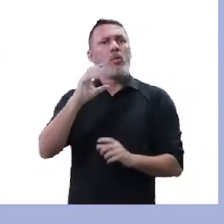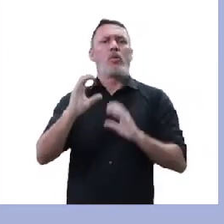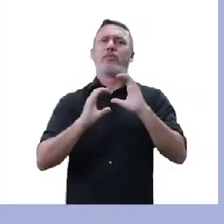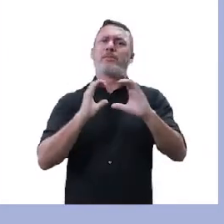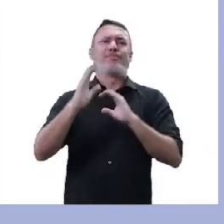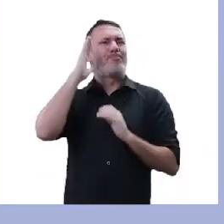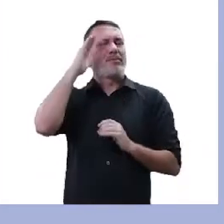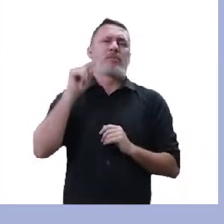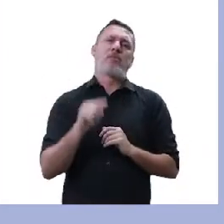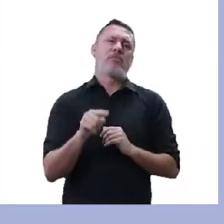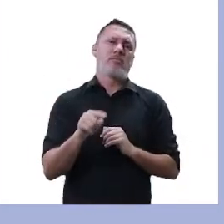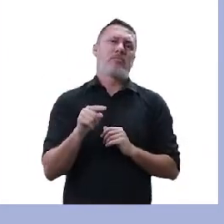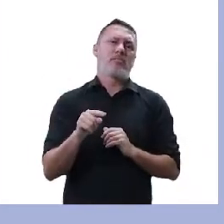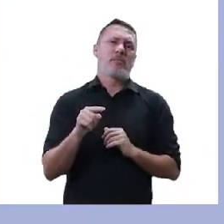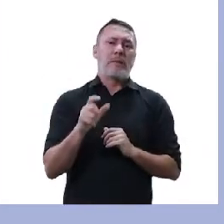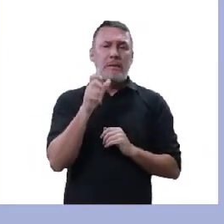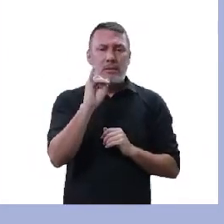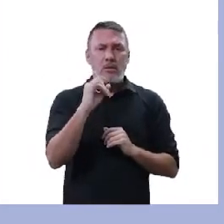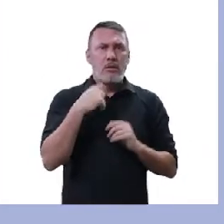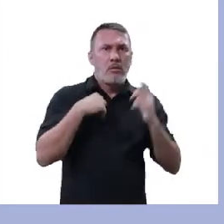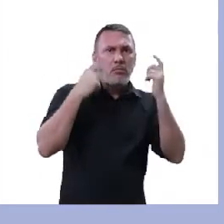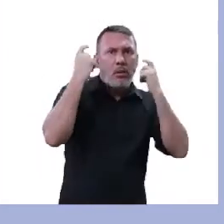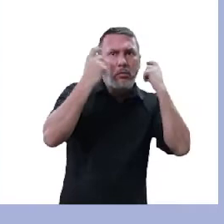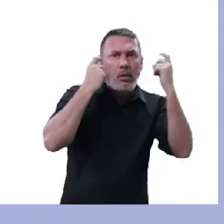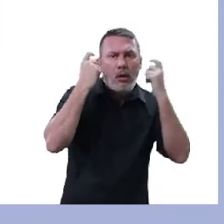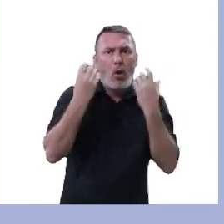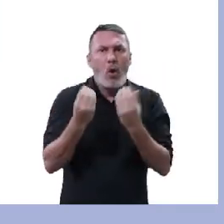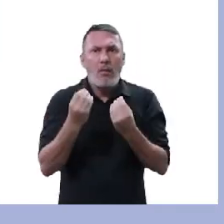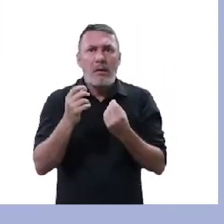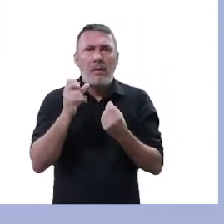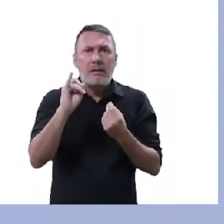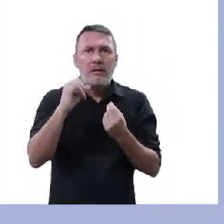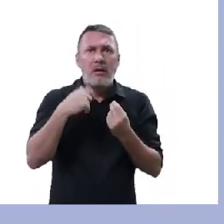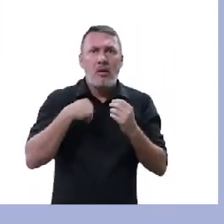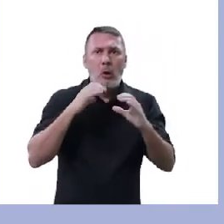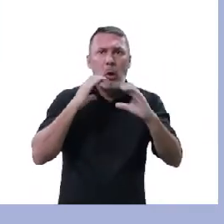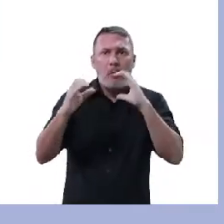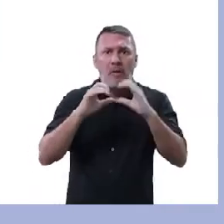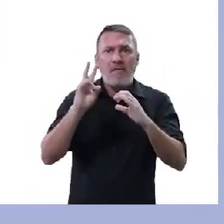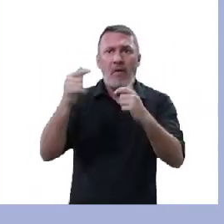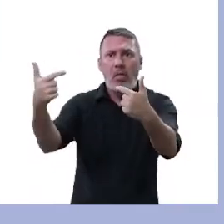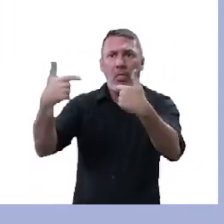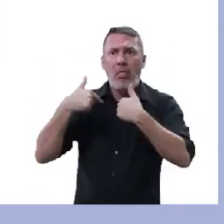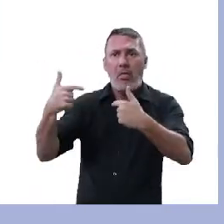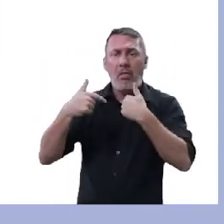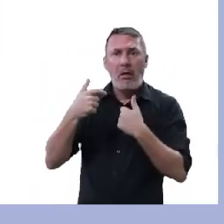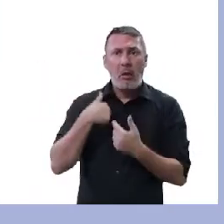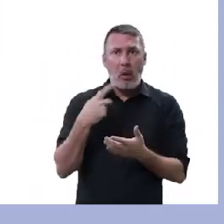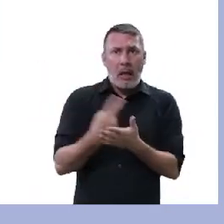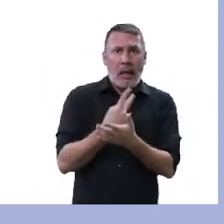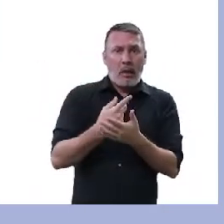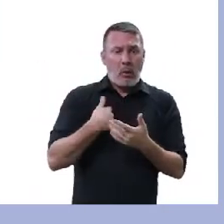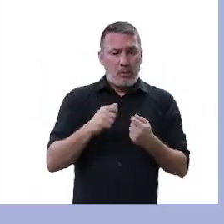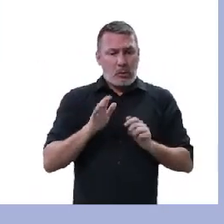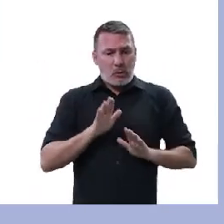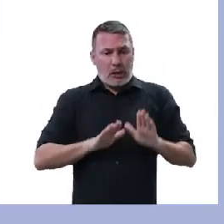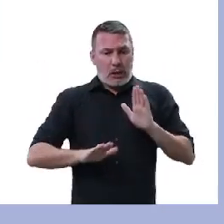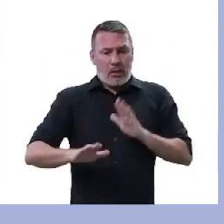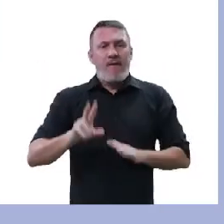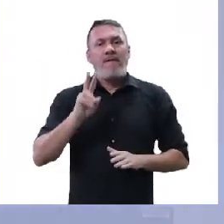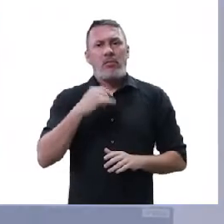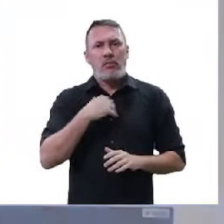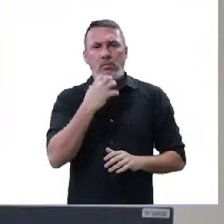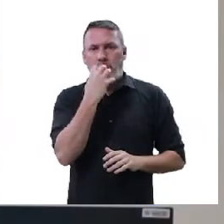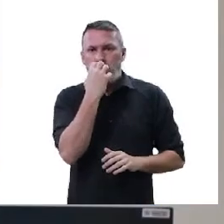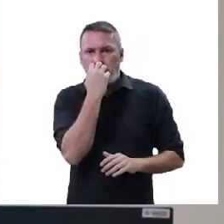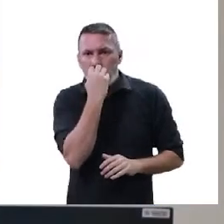é a comunicação. E se eu ficar preocupado se alguém vai praticar um preconceito comigo, pelo que eu falo, eu